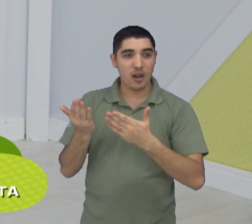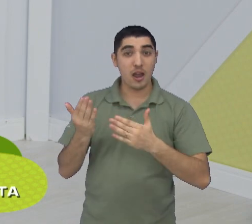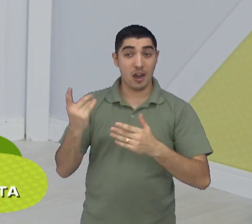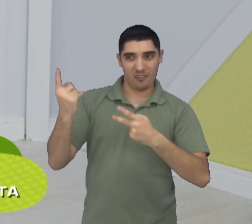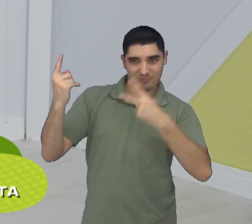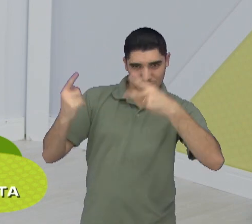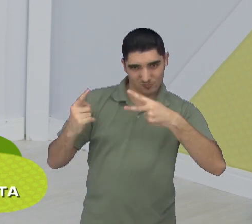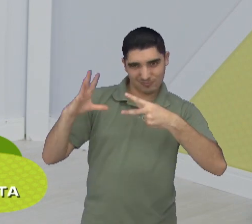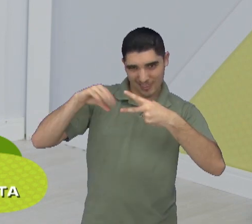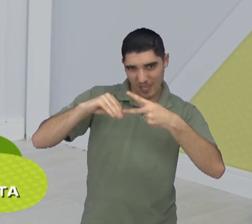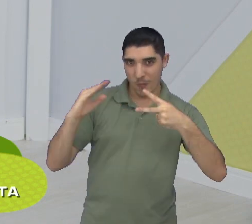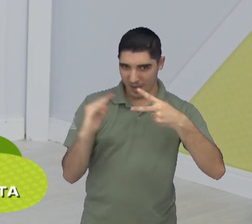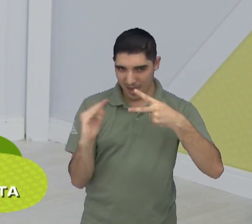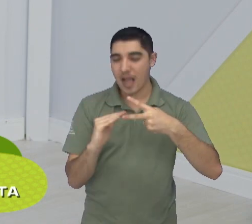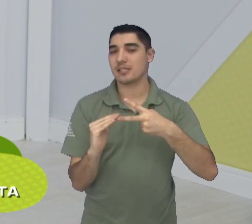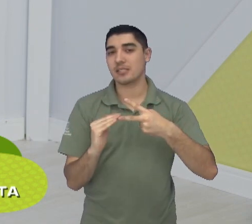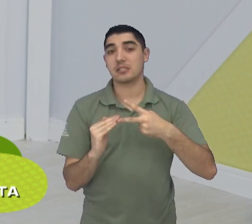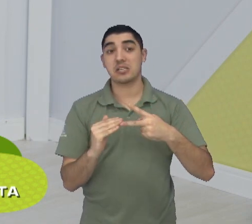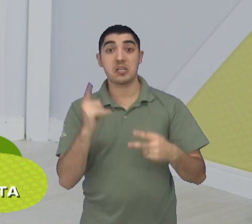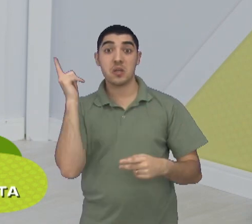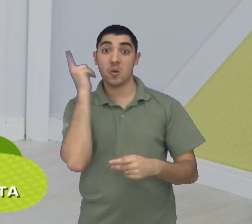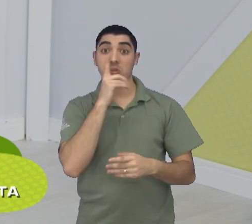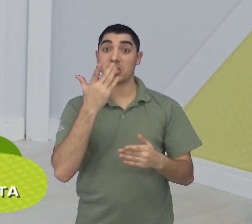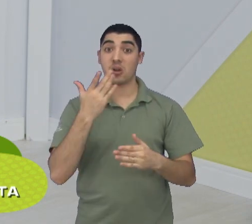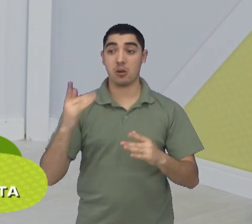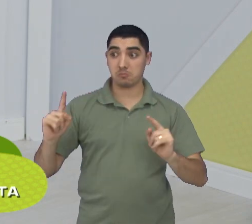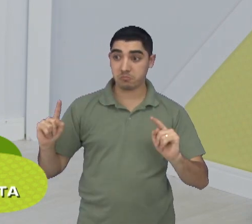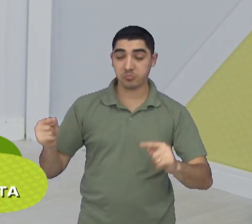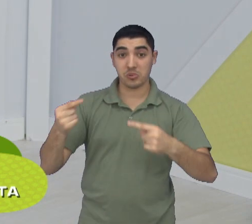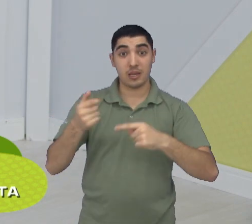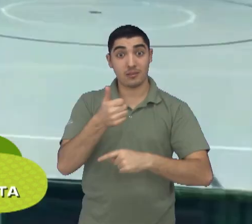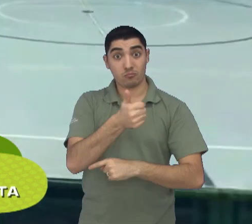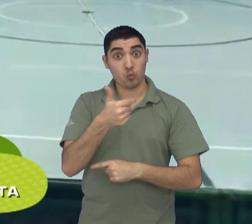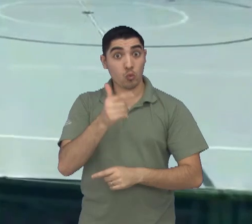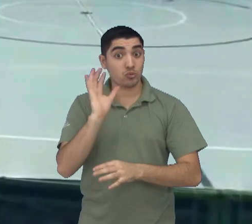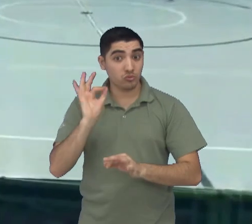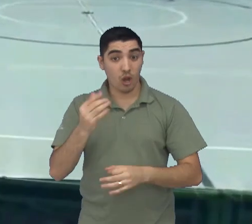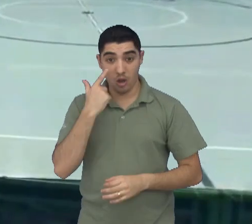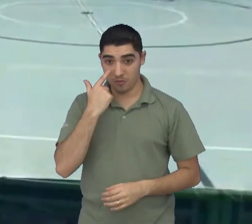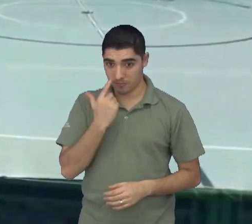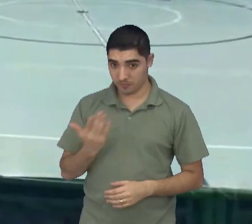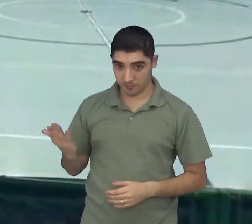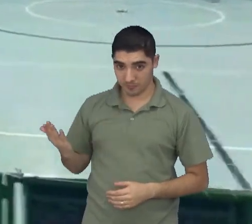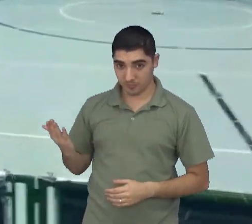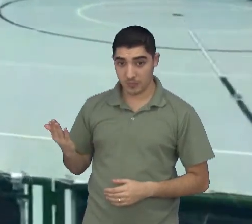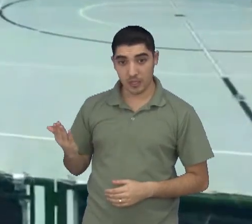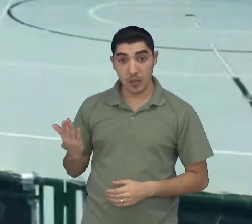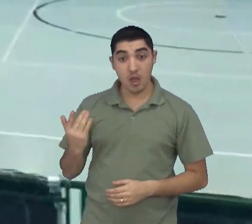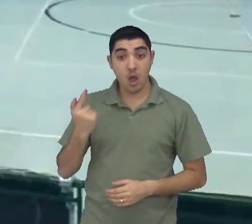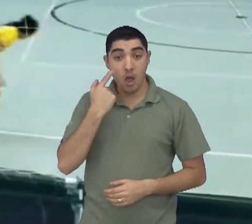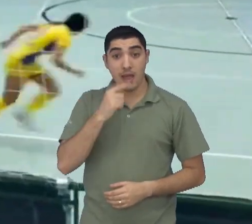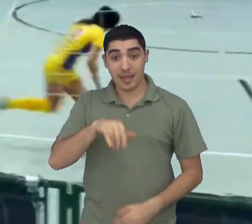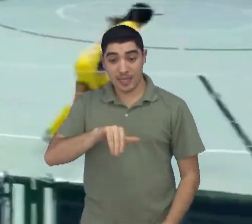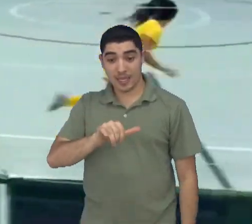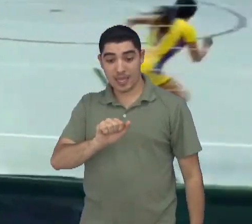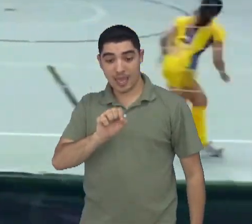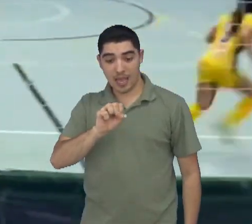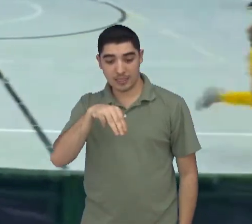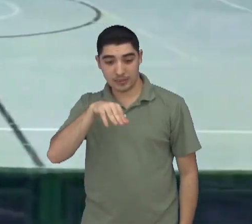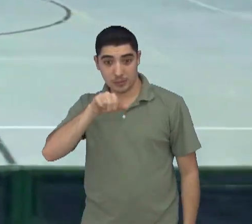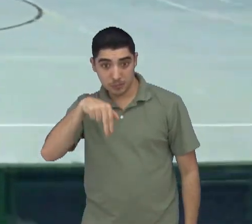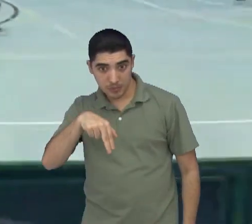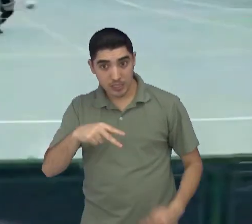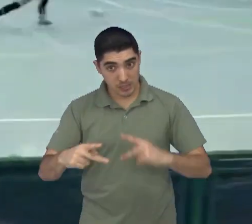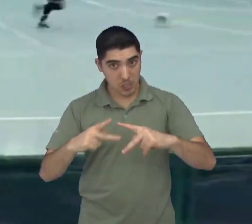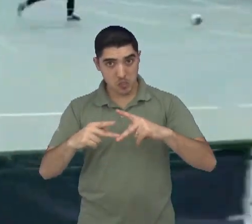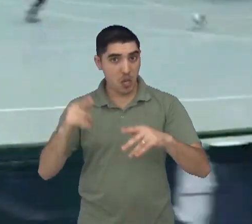a 10ª consecutiva no Campeonato Paulista. Vamos ver o gol, Matheus? Dá o play aí. Primeiro foi da Yasmin, do São